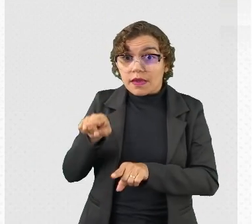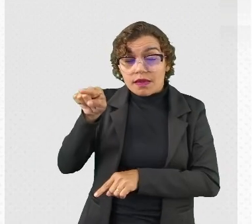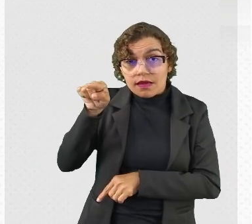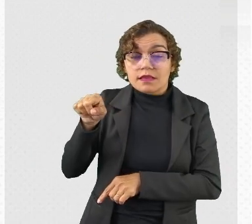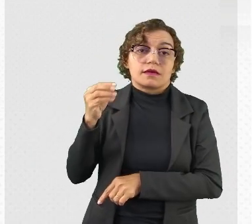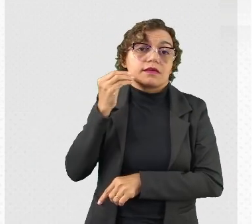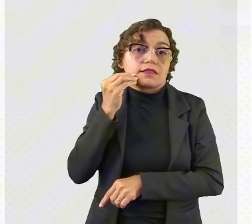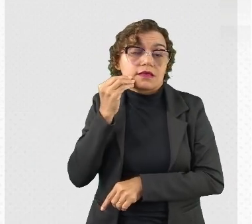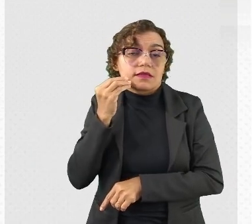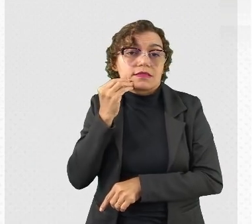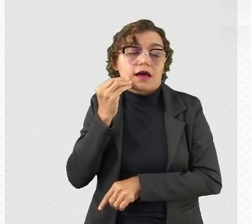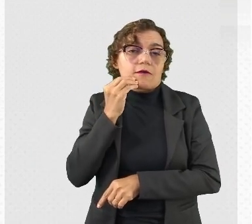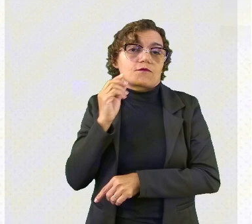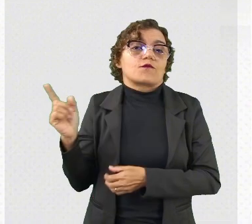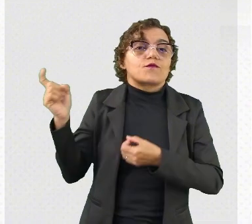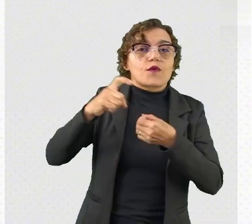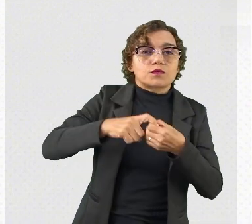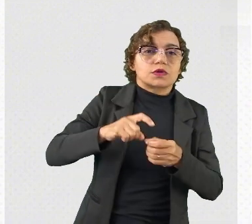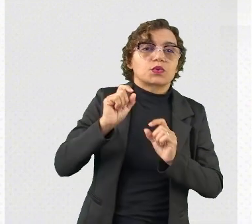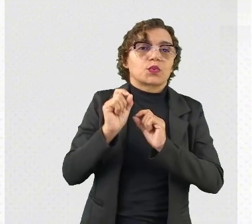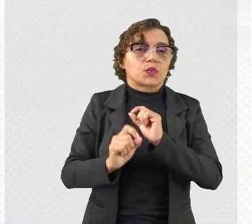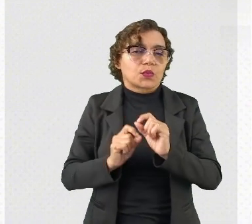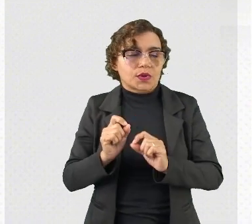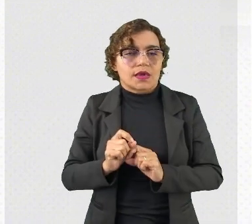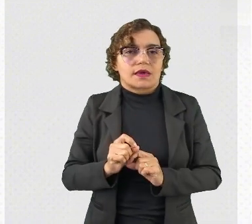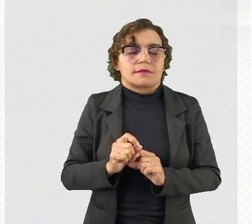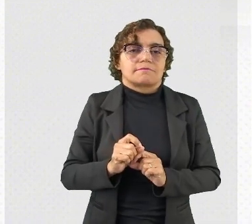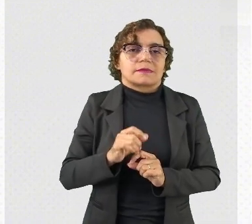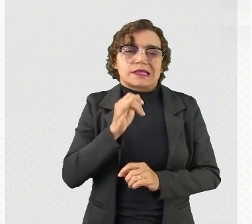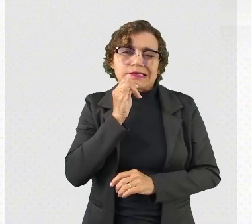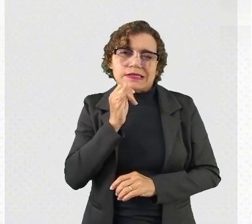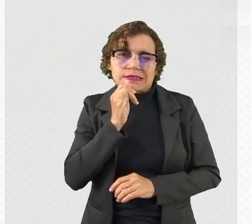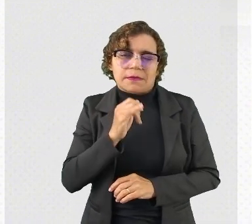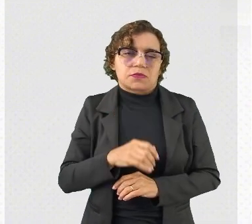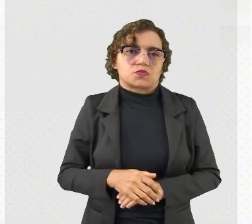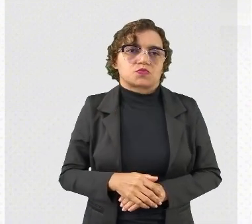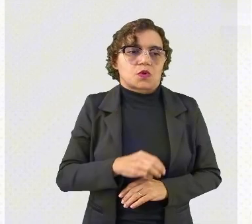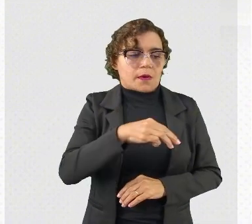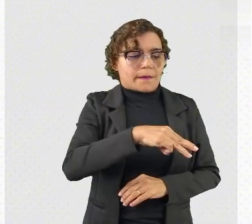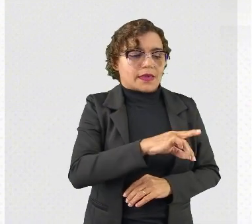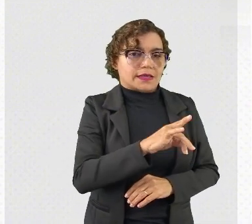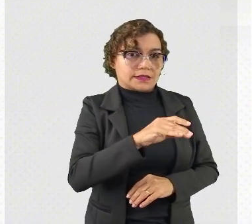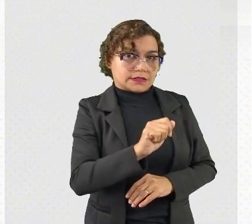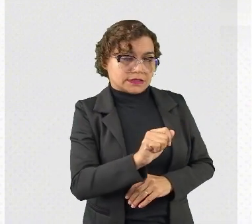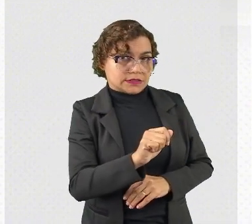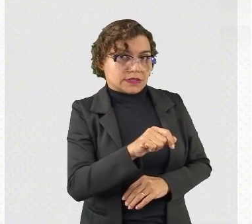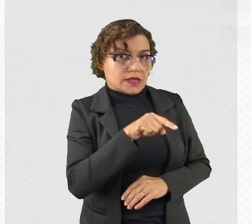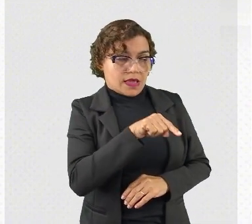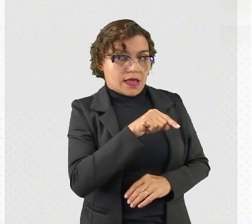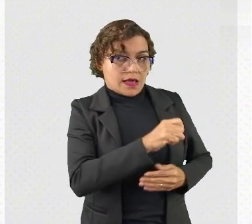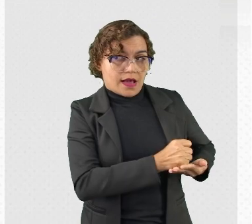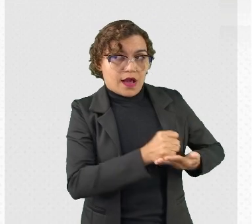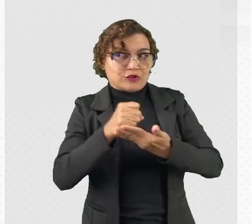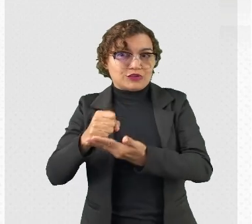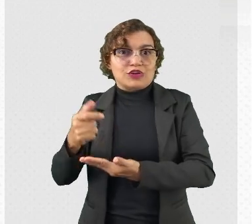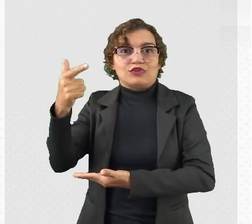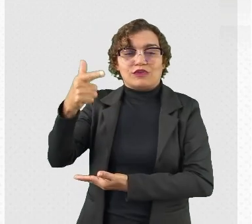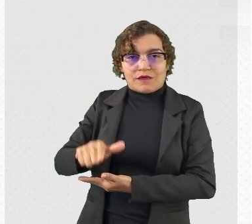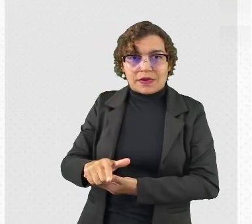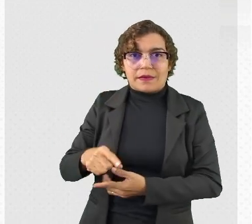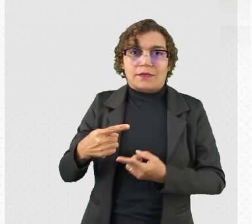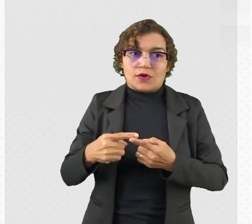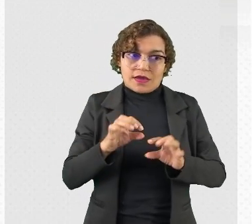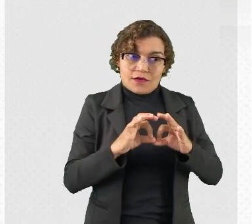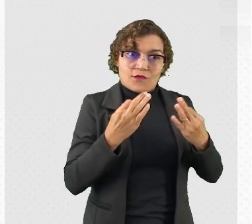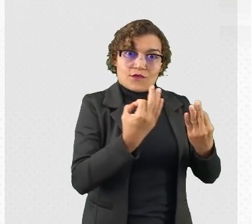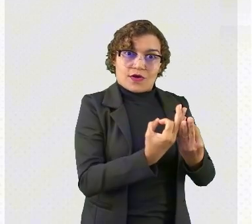tentativa de recuperar o favor dos Médici, né? Ou seja, ele queria recuperar o prestígio daquela família que voltou ao